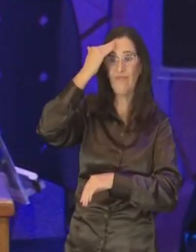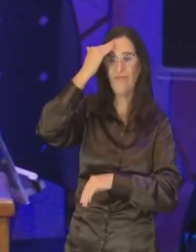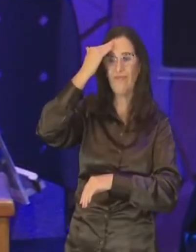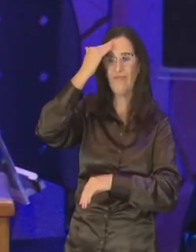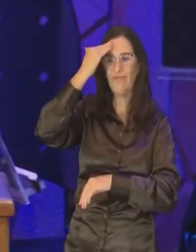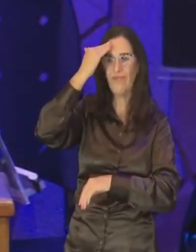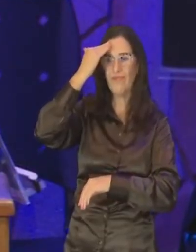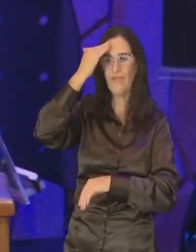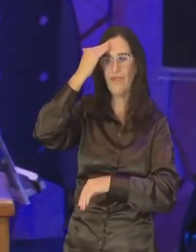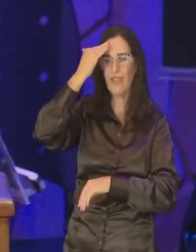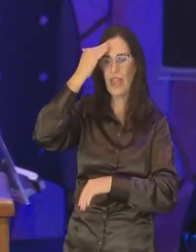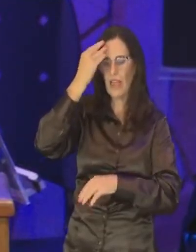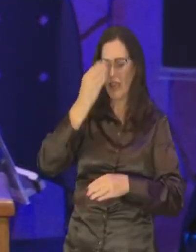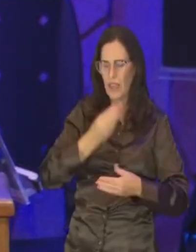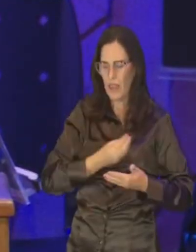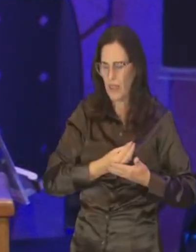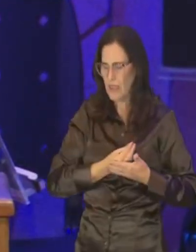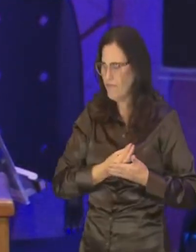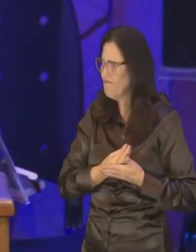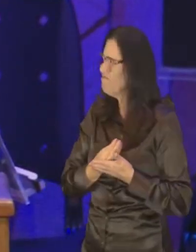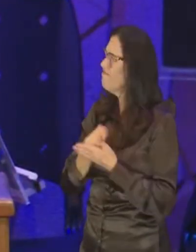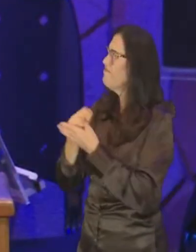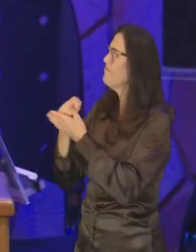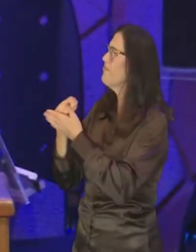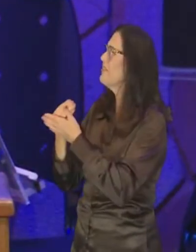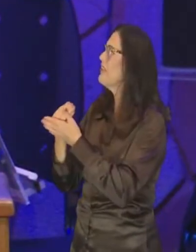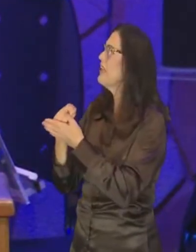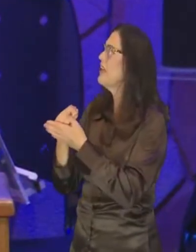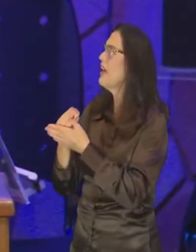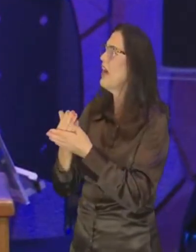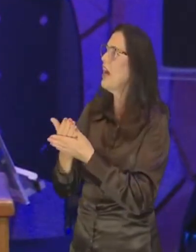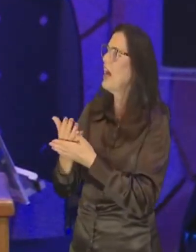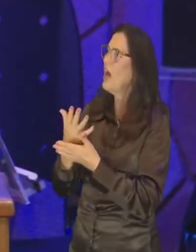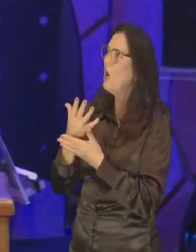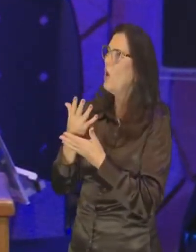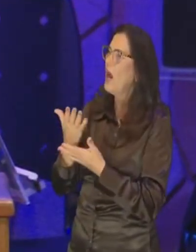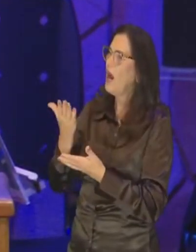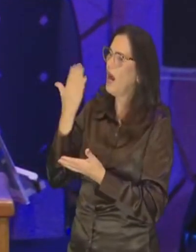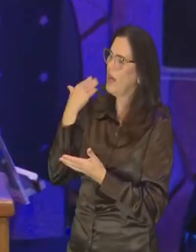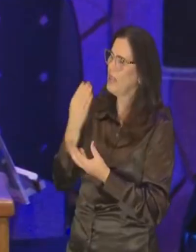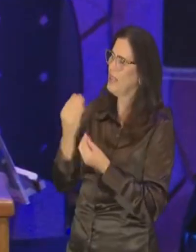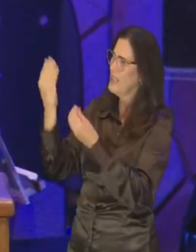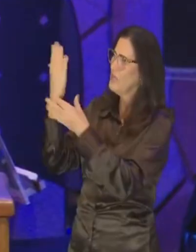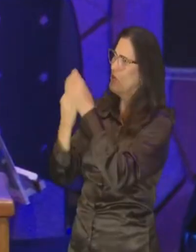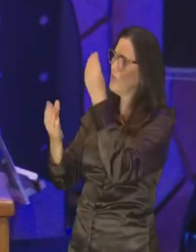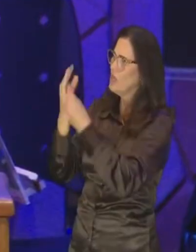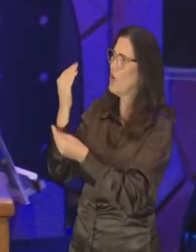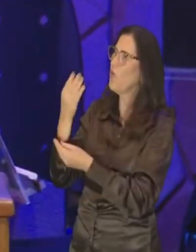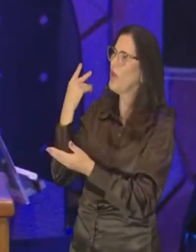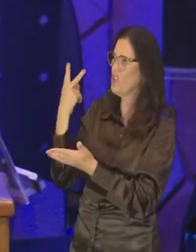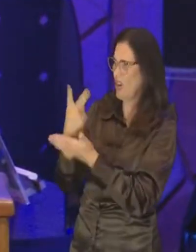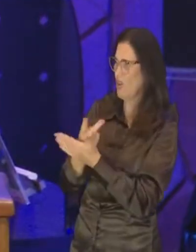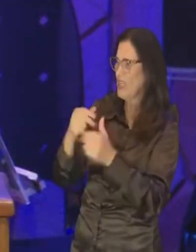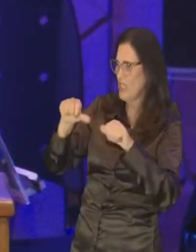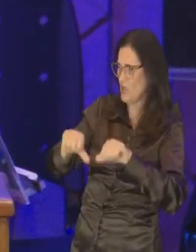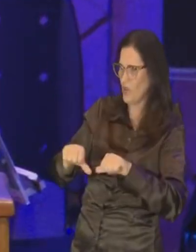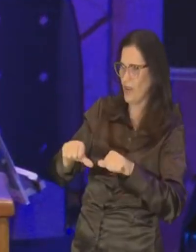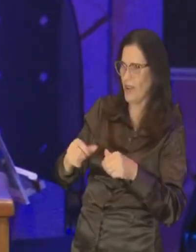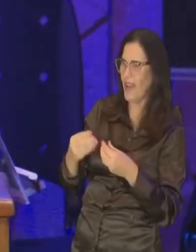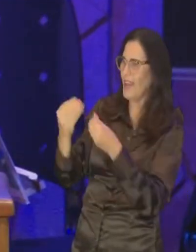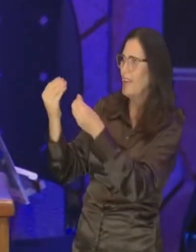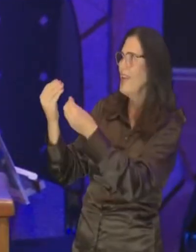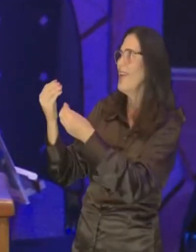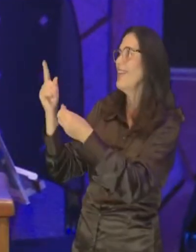e eu depositei o meu fracasso nas mãos do Senhor, Ele começou a